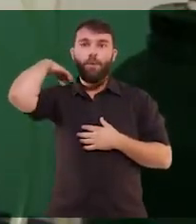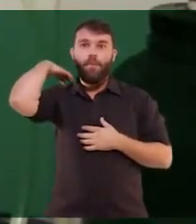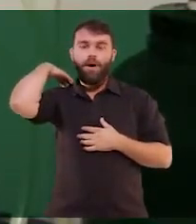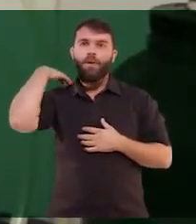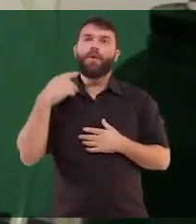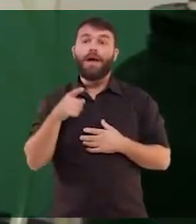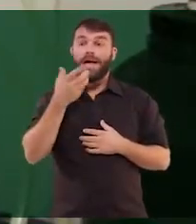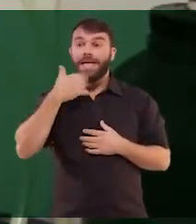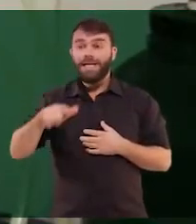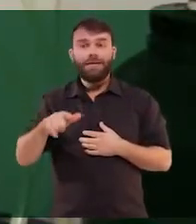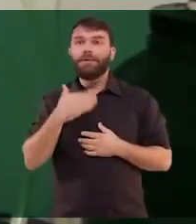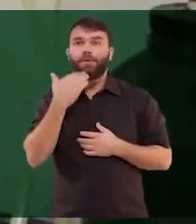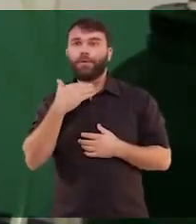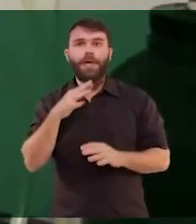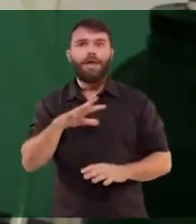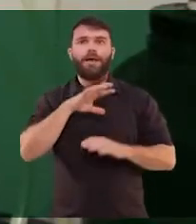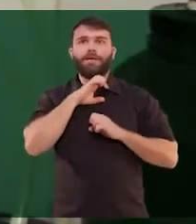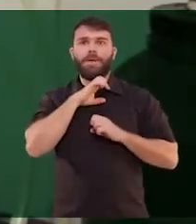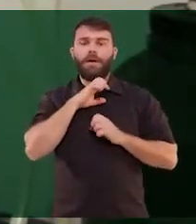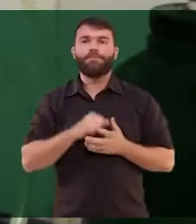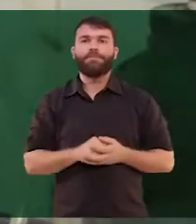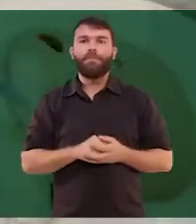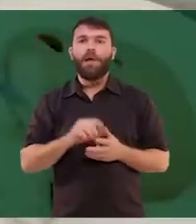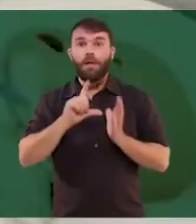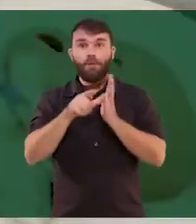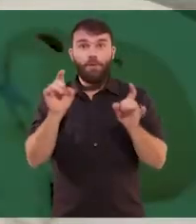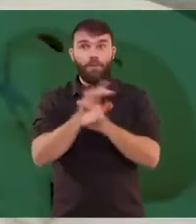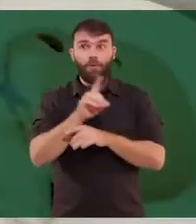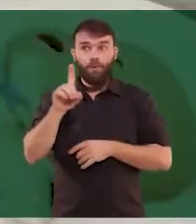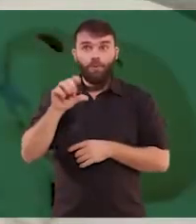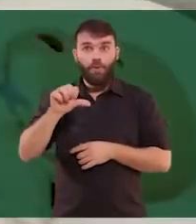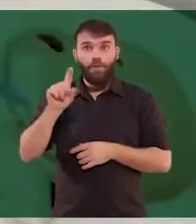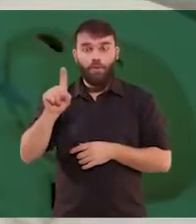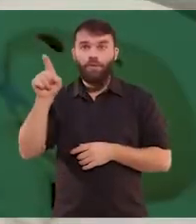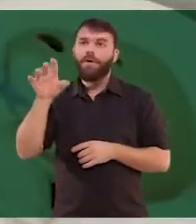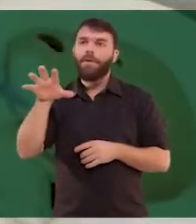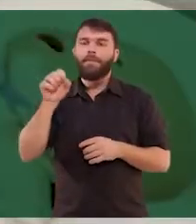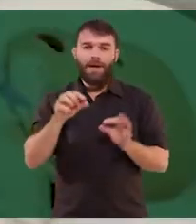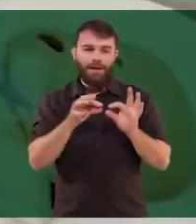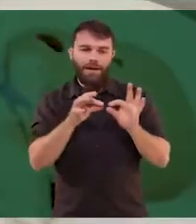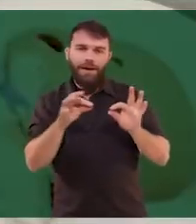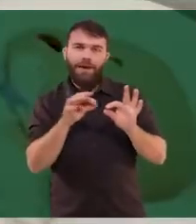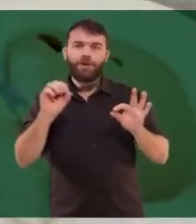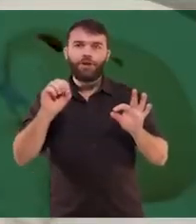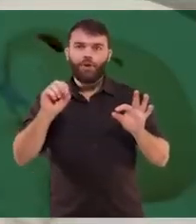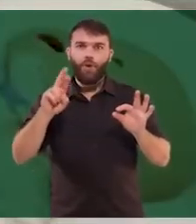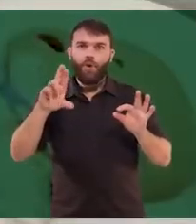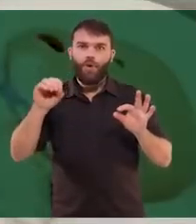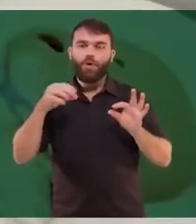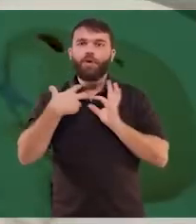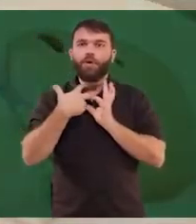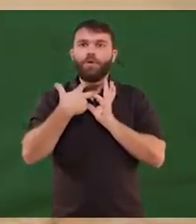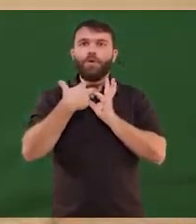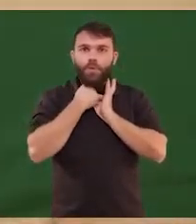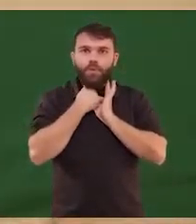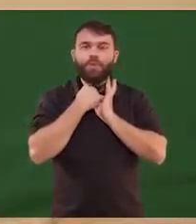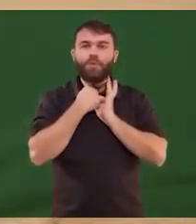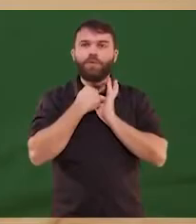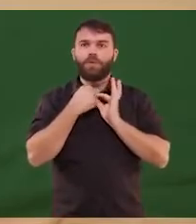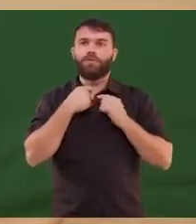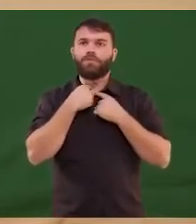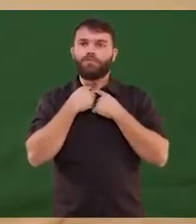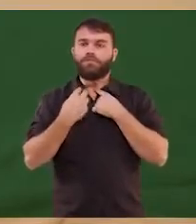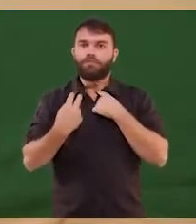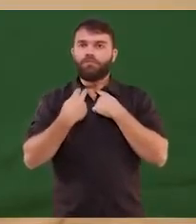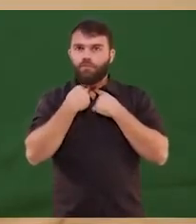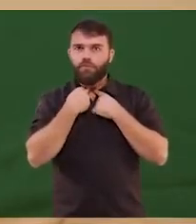ar nos pulmões, impedindo a criança de respirar. Após acionar o serviço de urgência e emergência, pegue uma ampola de soro fisiológico e